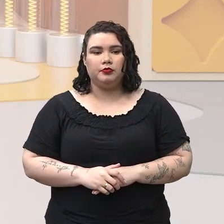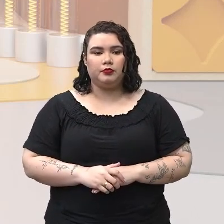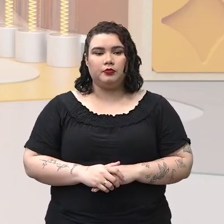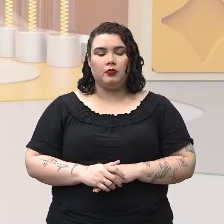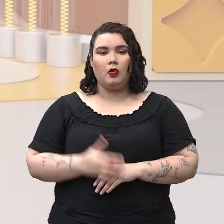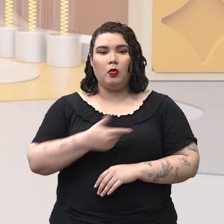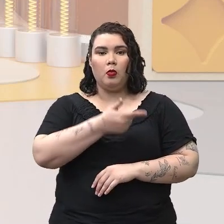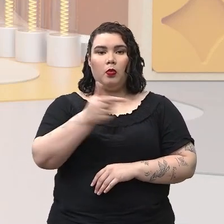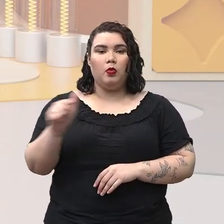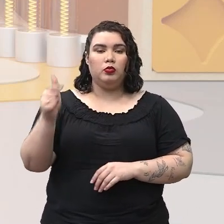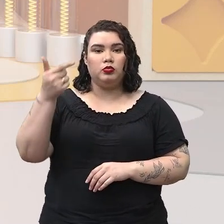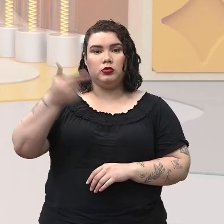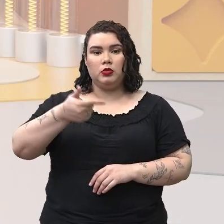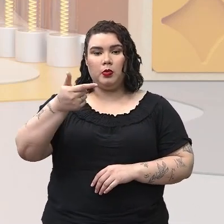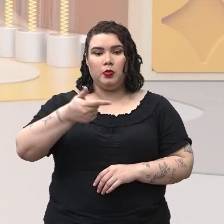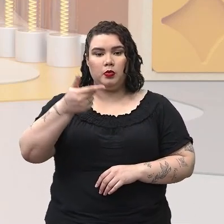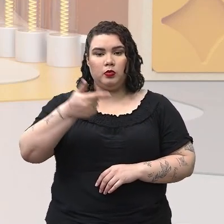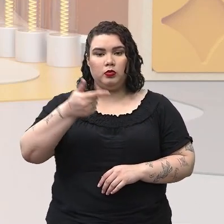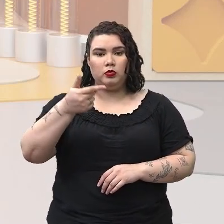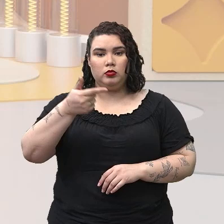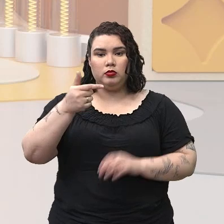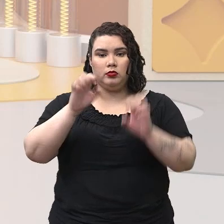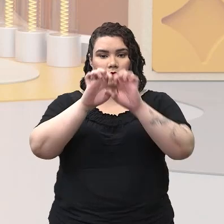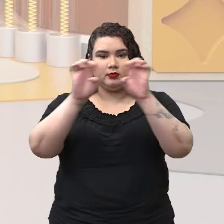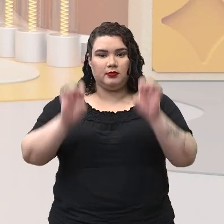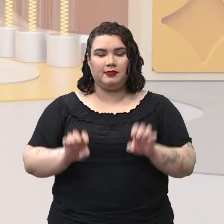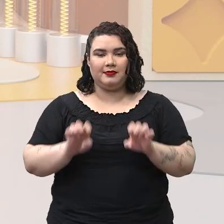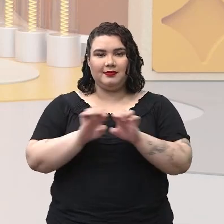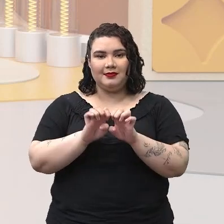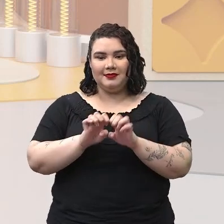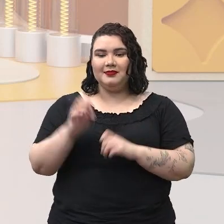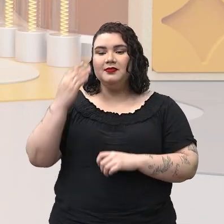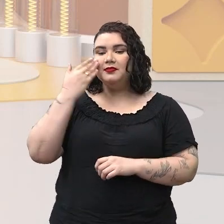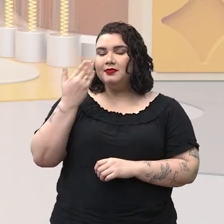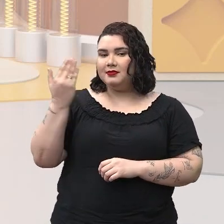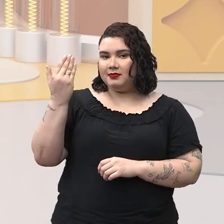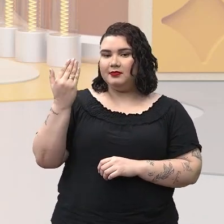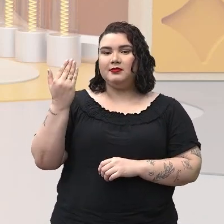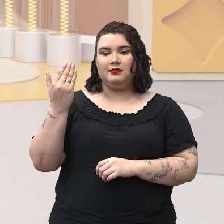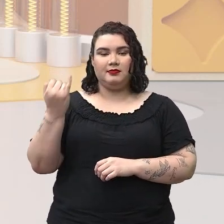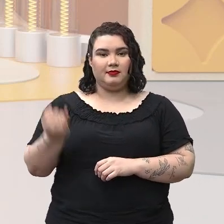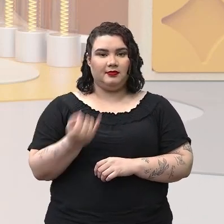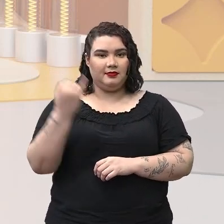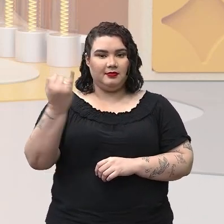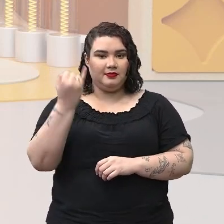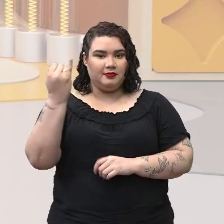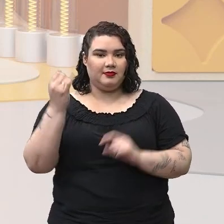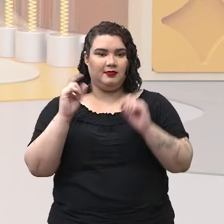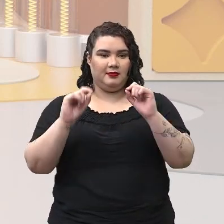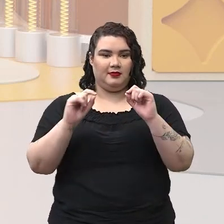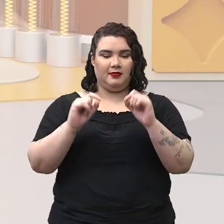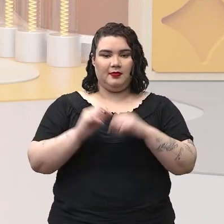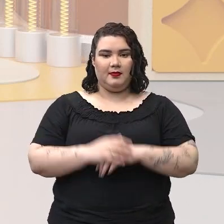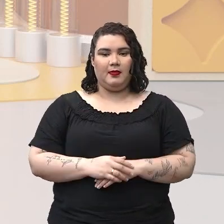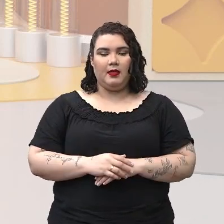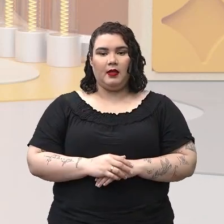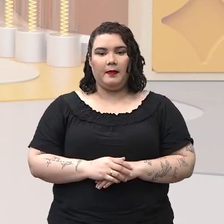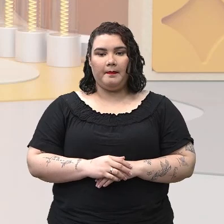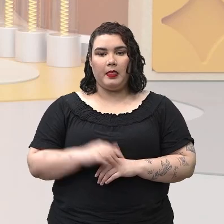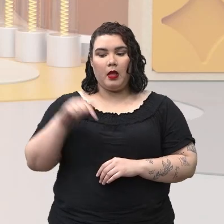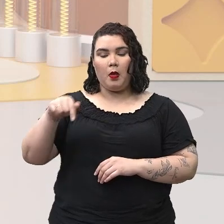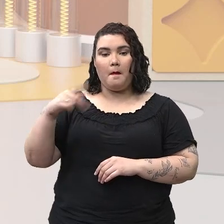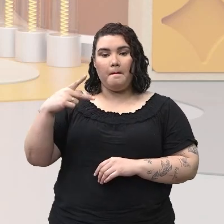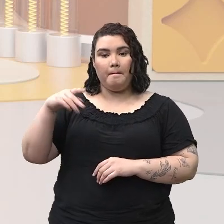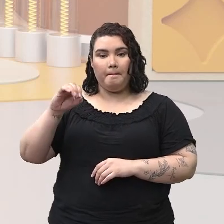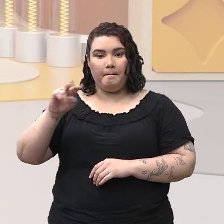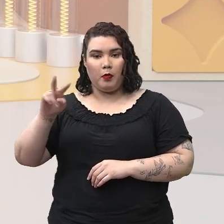aqui para a nossa coisa, e nós temos na nossa estrutura aqui, né, com os termos, conceitos importantes para a geopolítica, tem aquele outro termo. Esse povo,